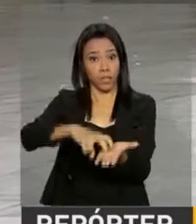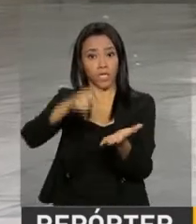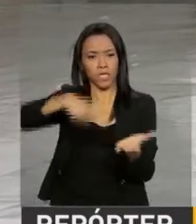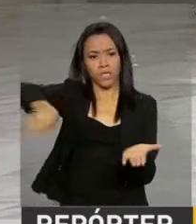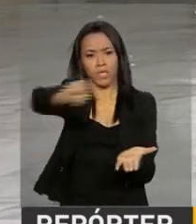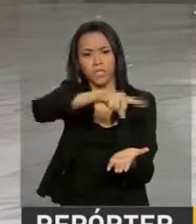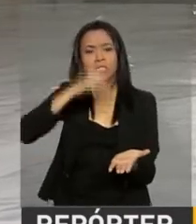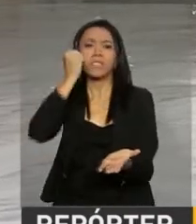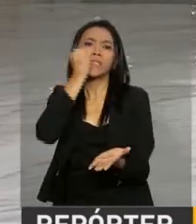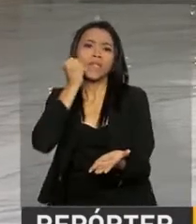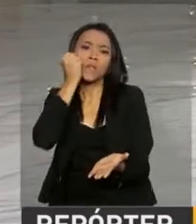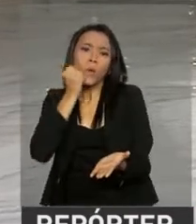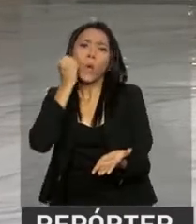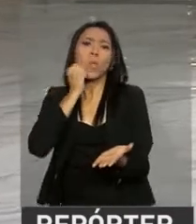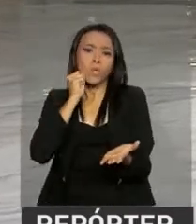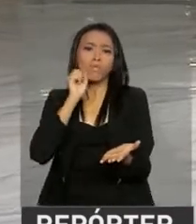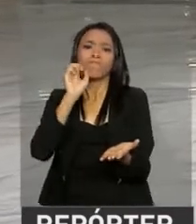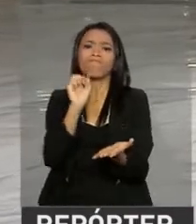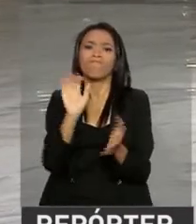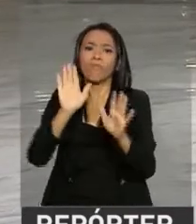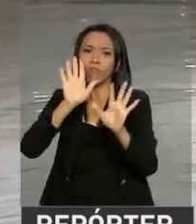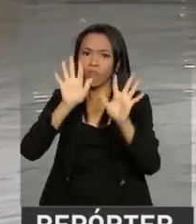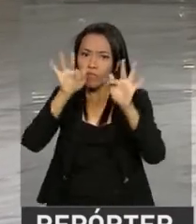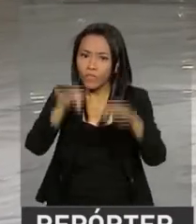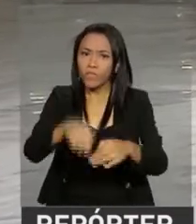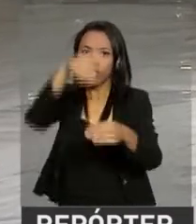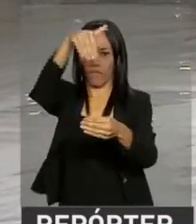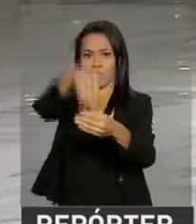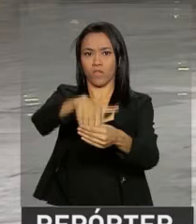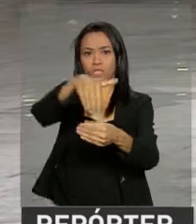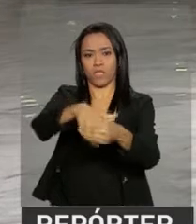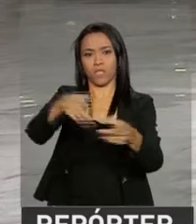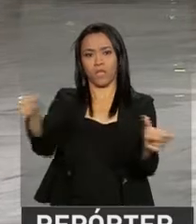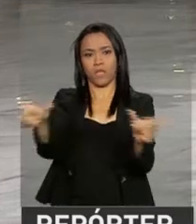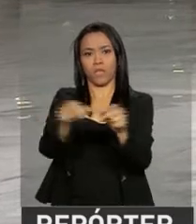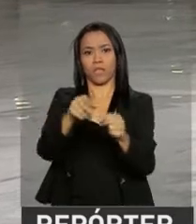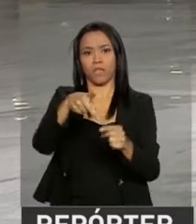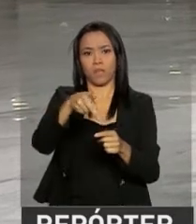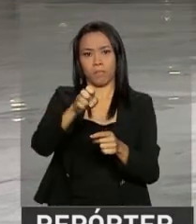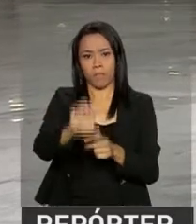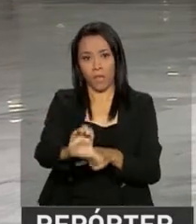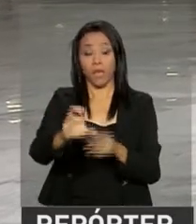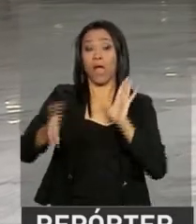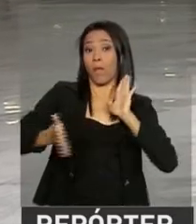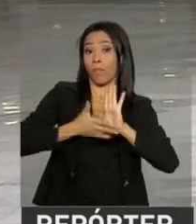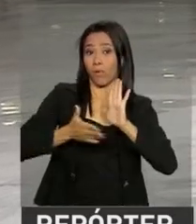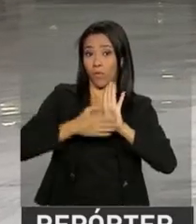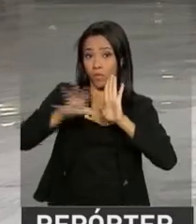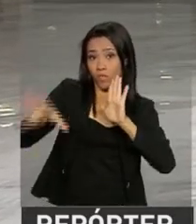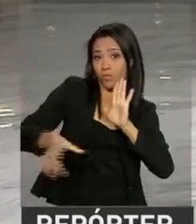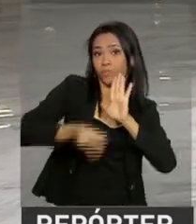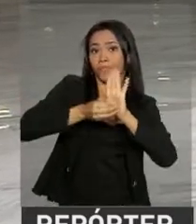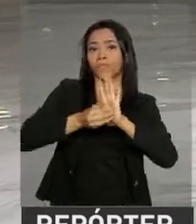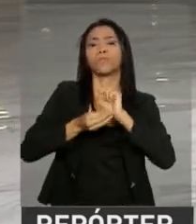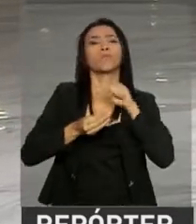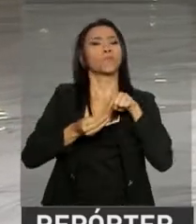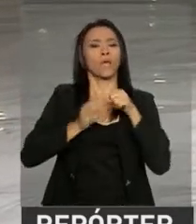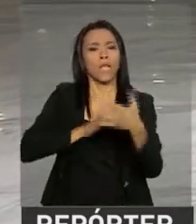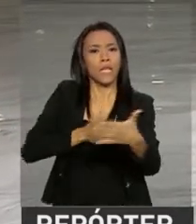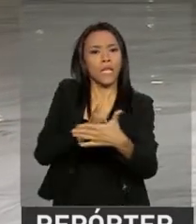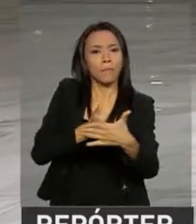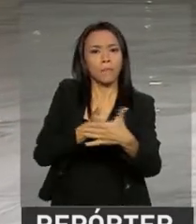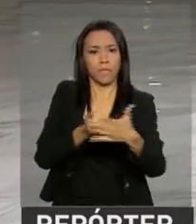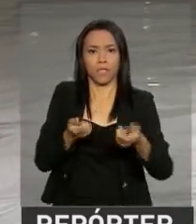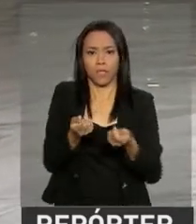devem concluir a votação da pec do teto dos gastos a proposta de emenda à constituição limita o aumento